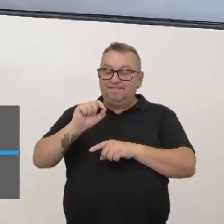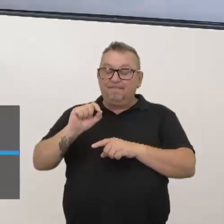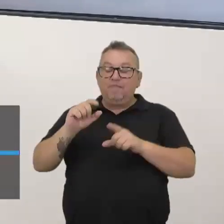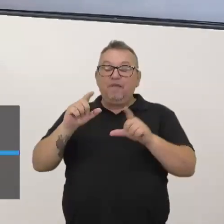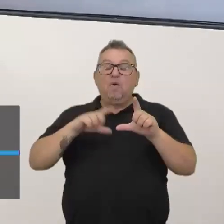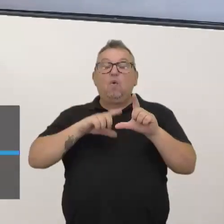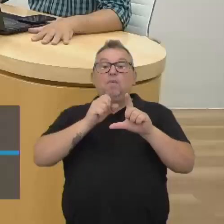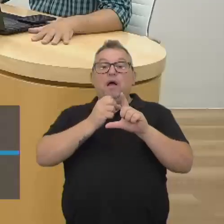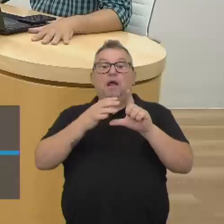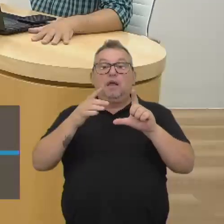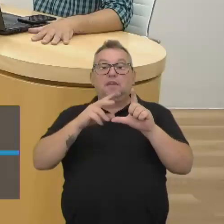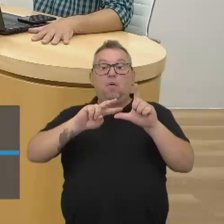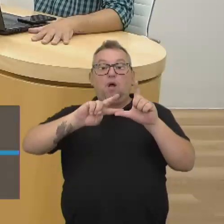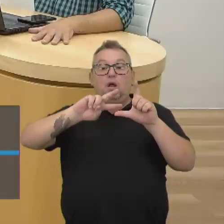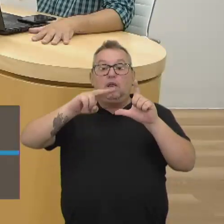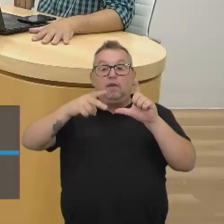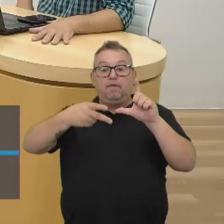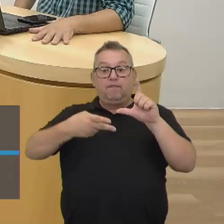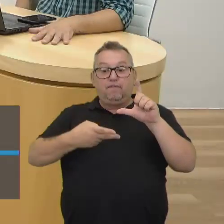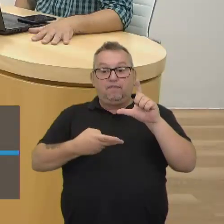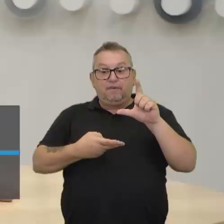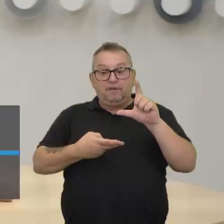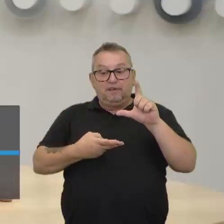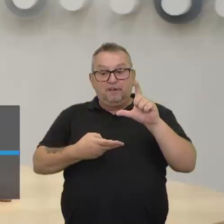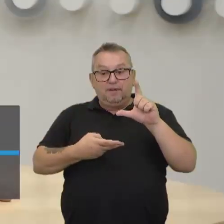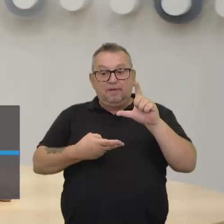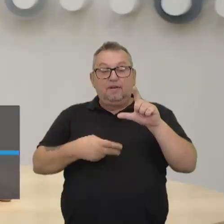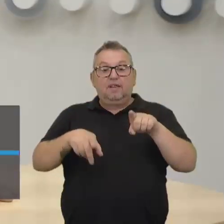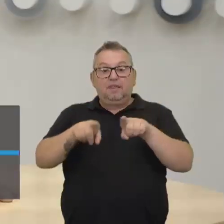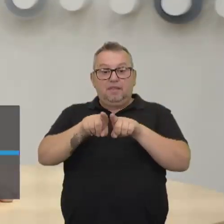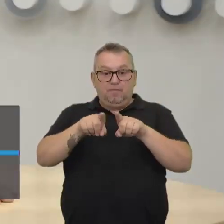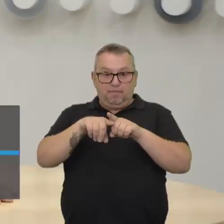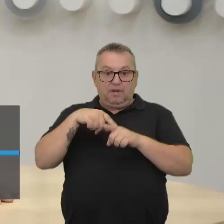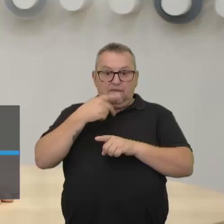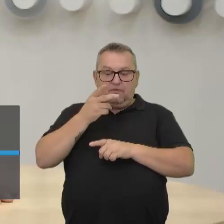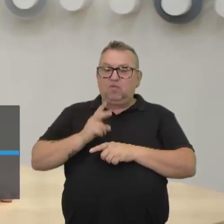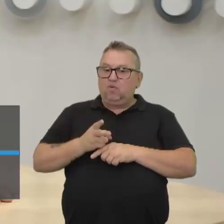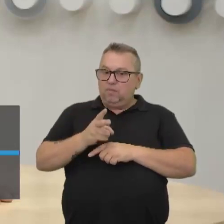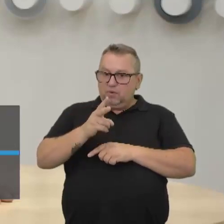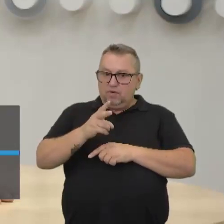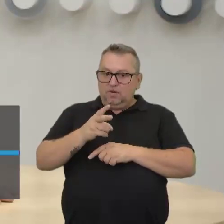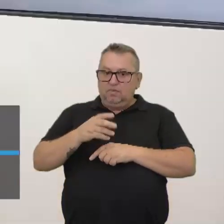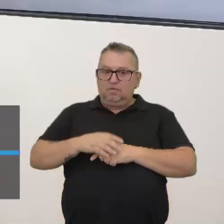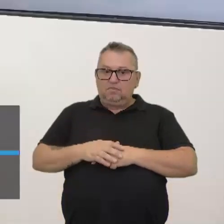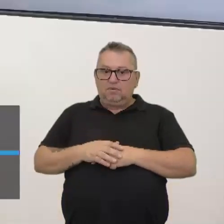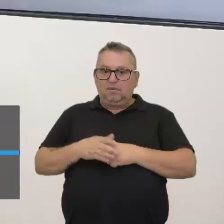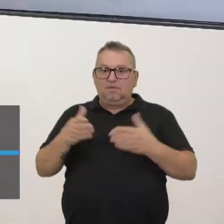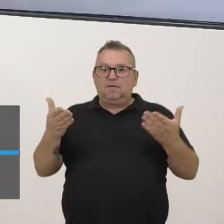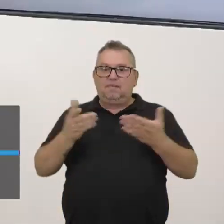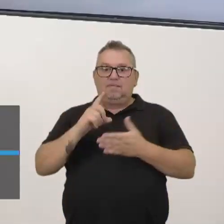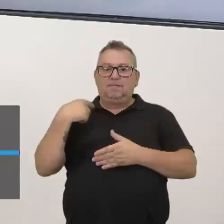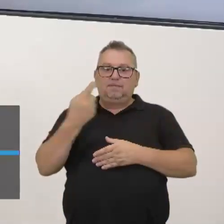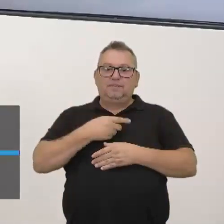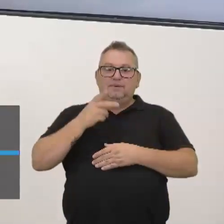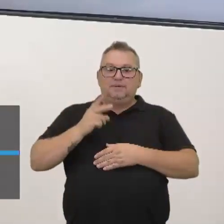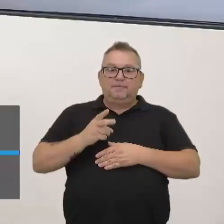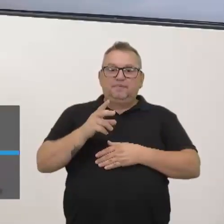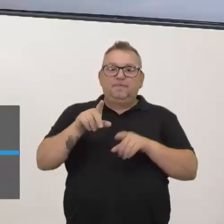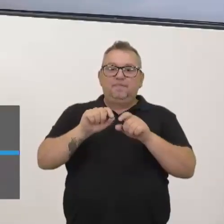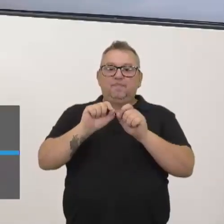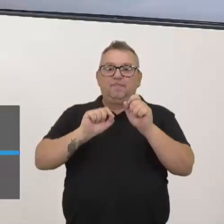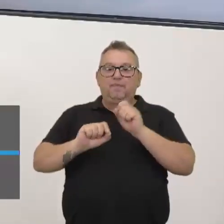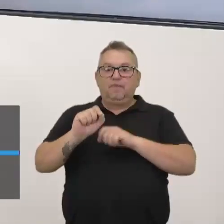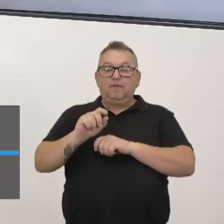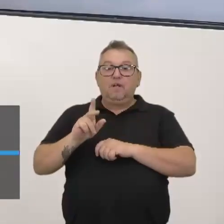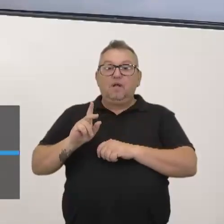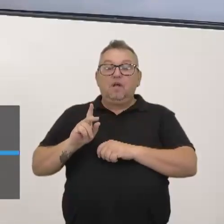relação inversa. Show de bola. E ontem o Osmar falou sobre constante de proporcionalidade, né? A gente continua hoje. Hoje nós vamos continuar, Legal. Tá? O que é